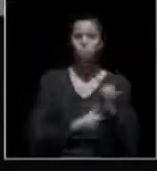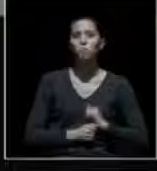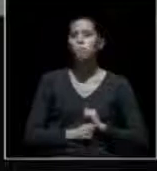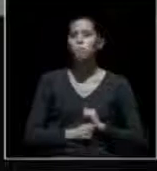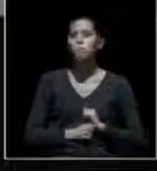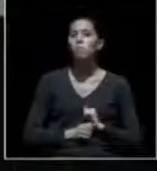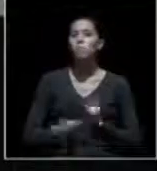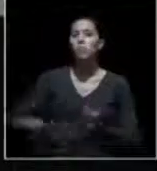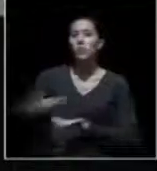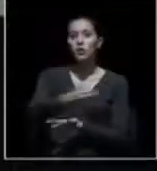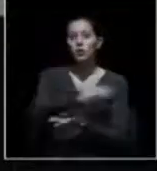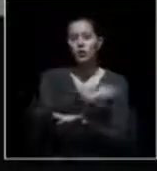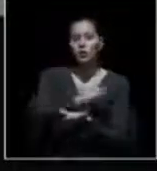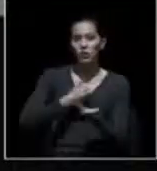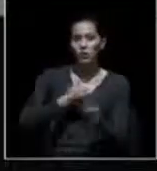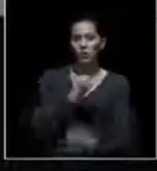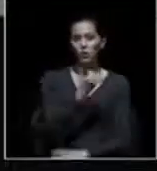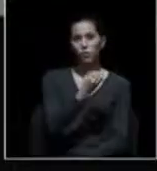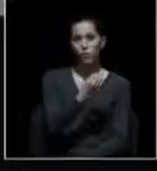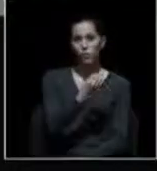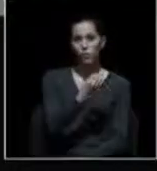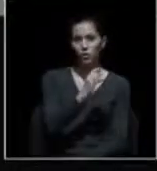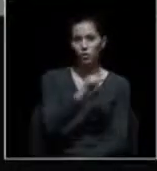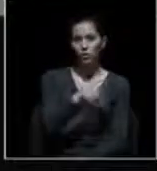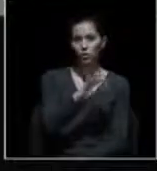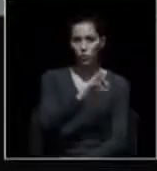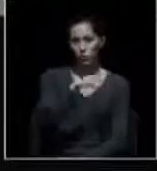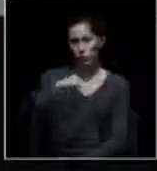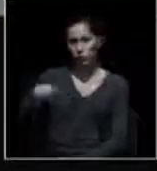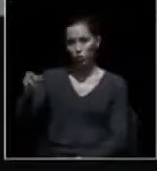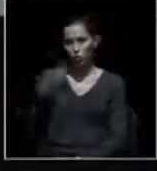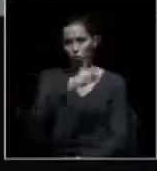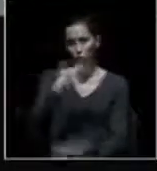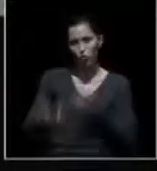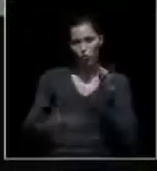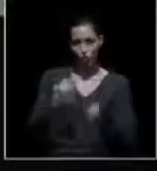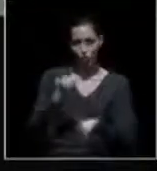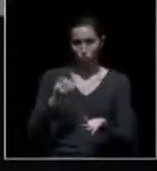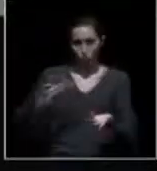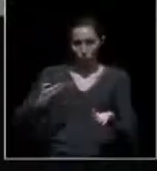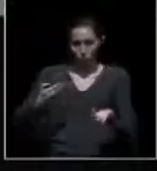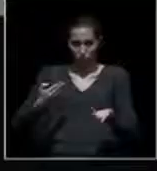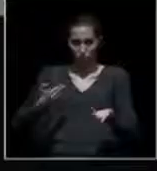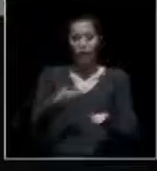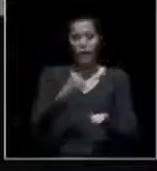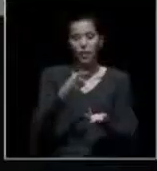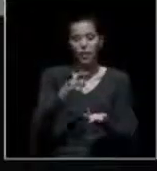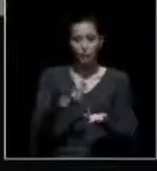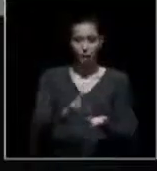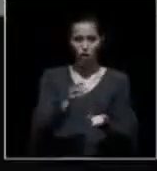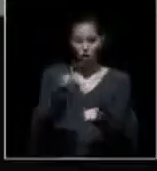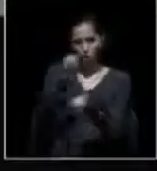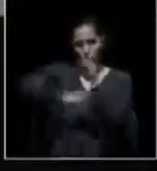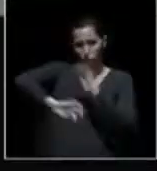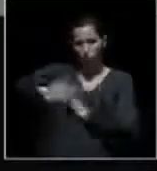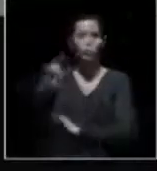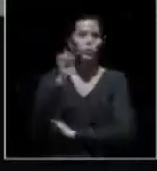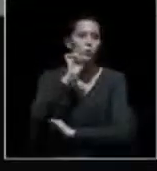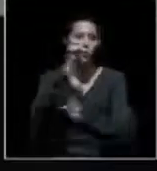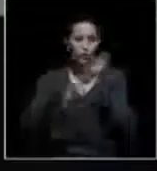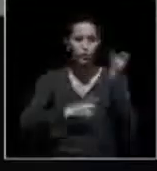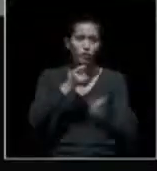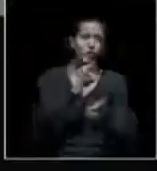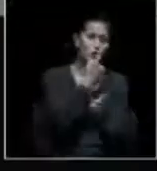de 20,4 milhões de euros face ao ano 2017, a devolução da taxa de proteção civil, que era inconstitucional, e dos